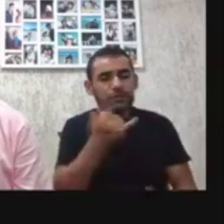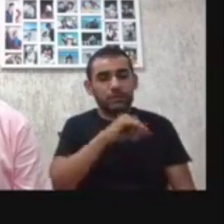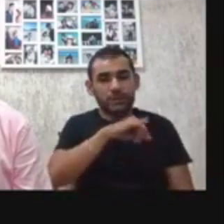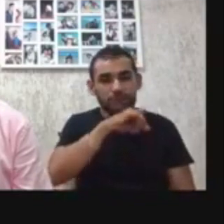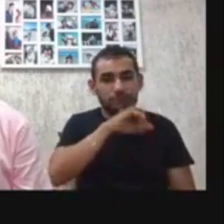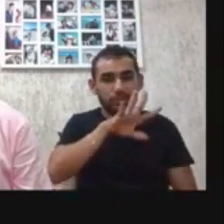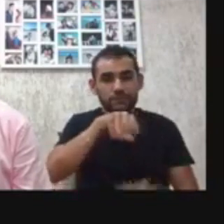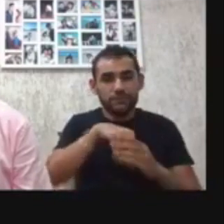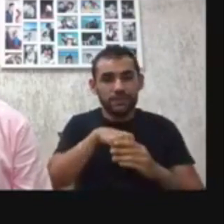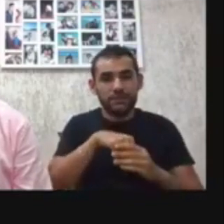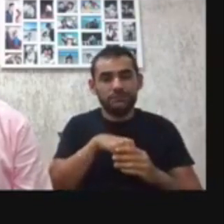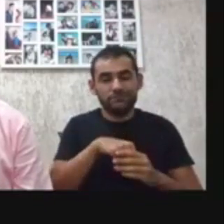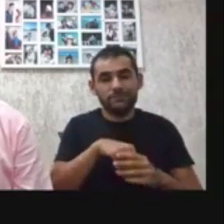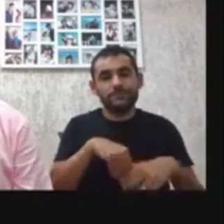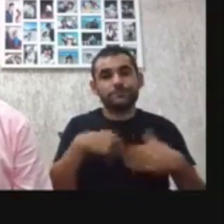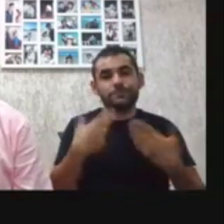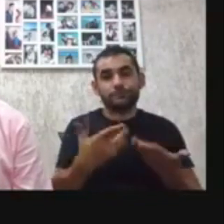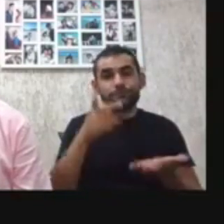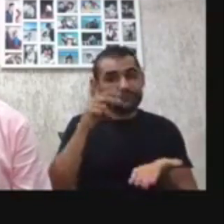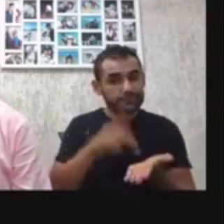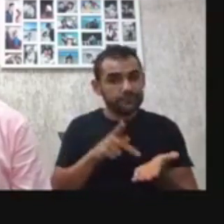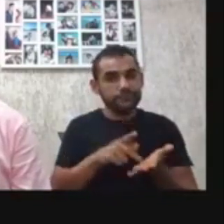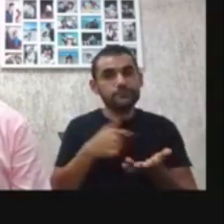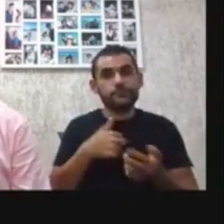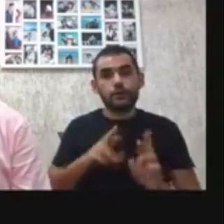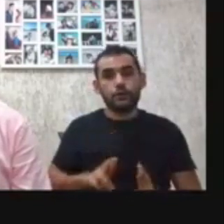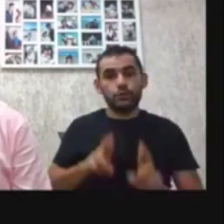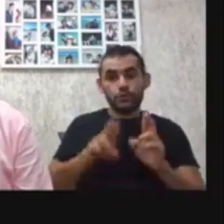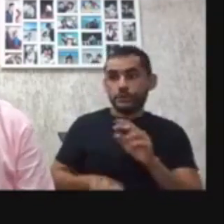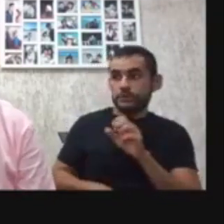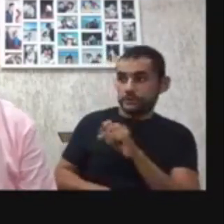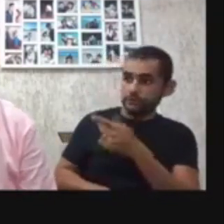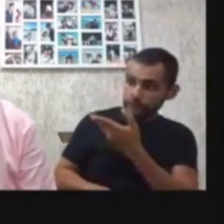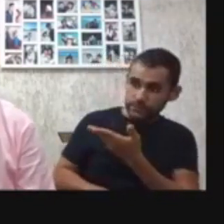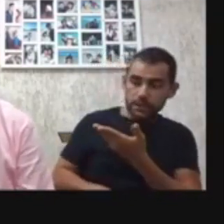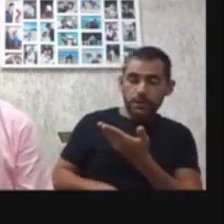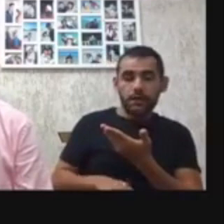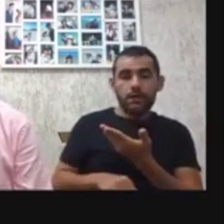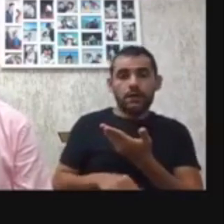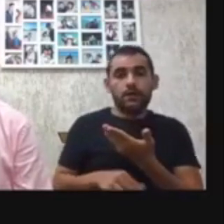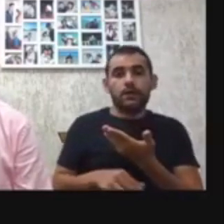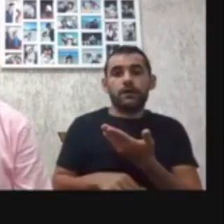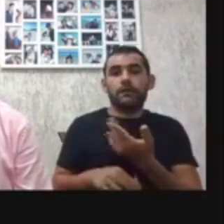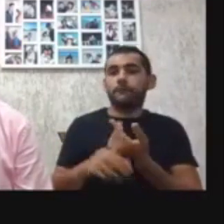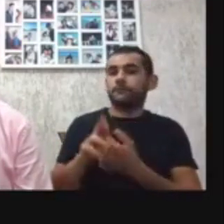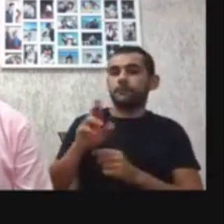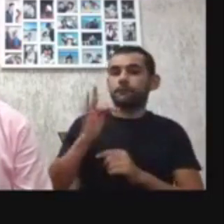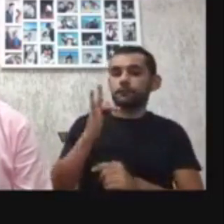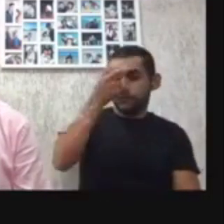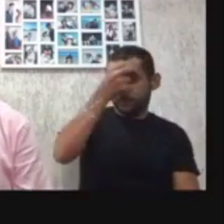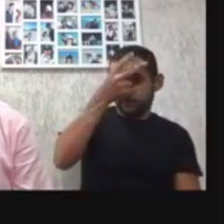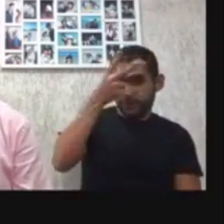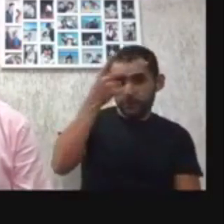para dentro. Então, sinceramente, eu torço para que, se o senhor vier a ser gestor de São João del Rei, o senhor